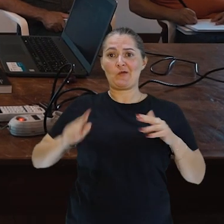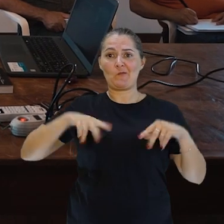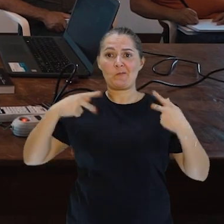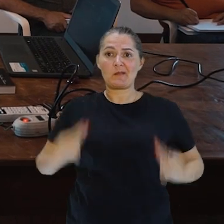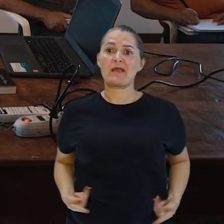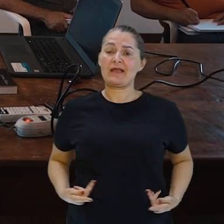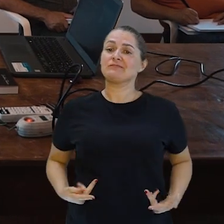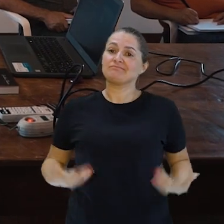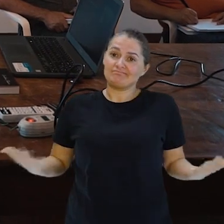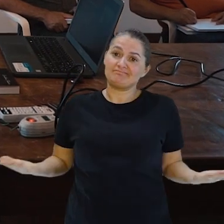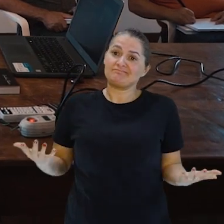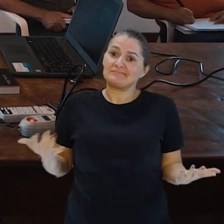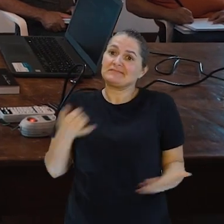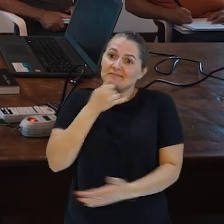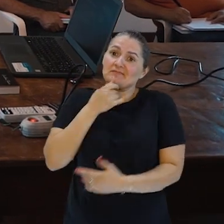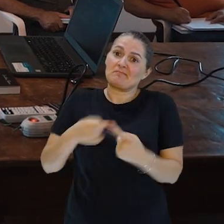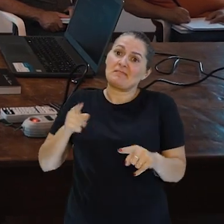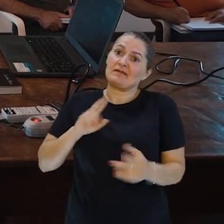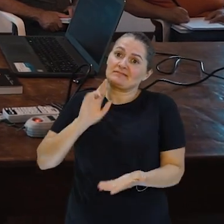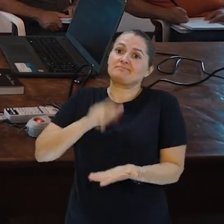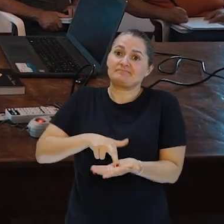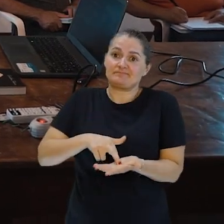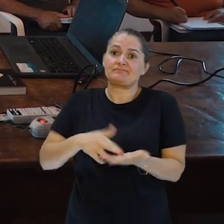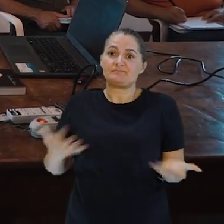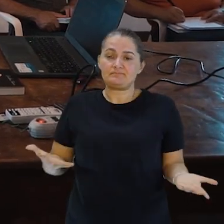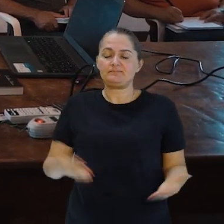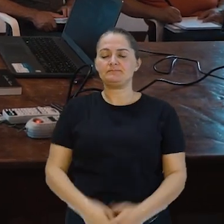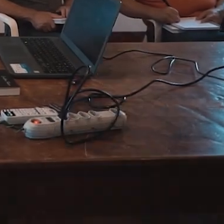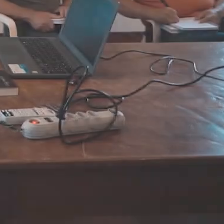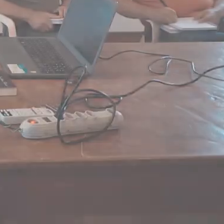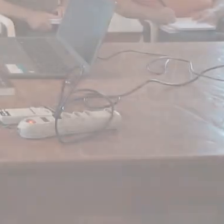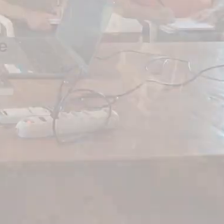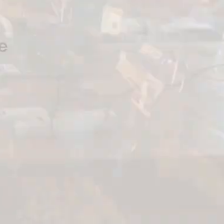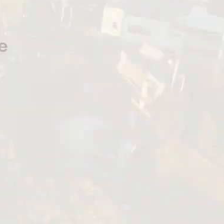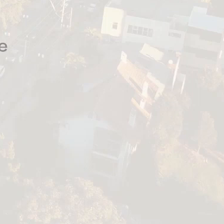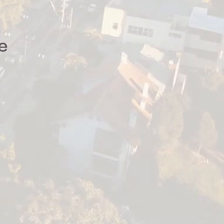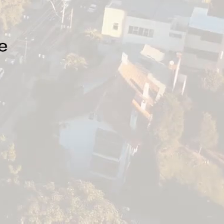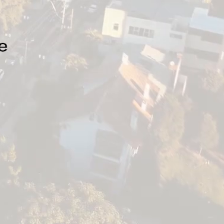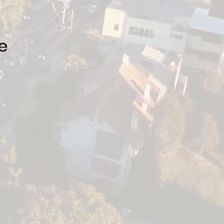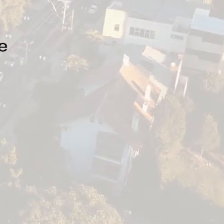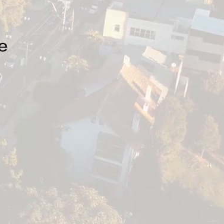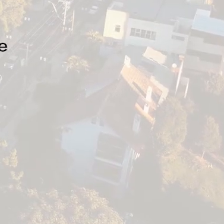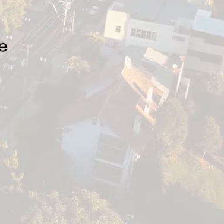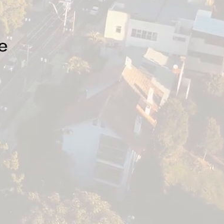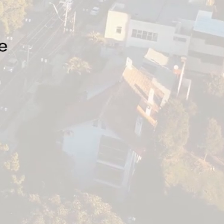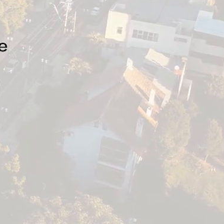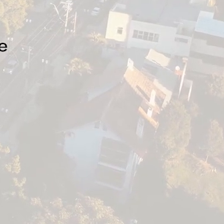durar muito mais tempo do que nós. Isso é um pouco desesperador, mas é a realidade, né?